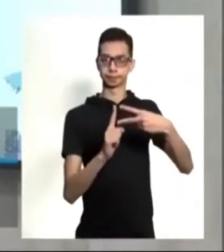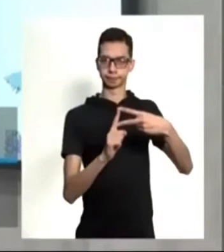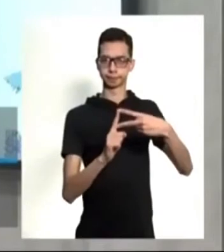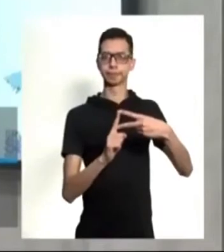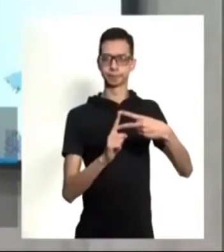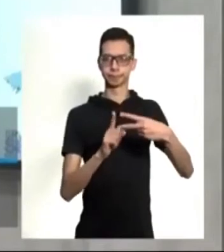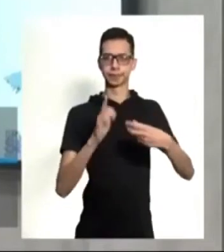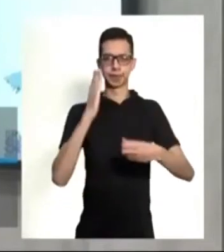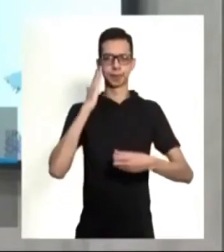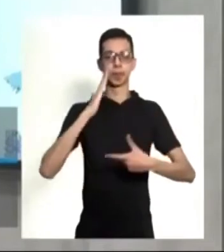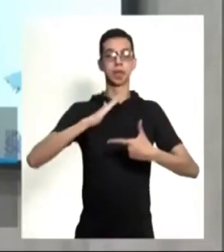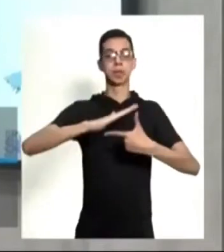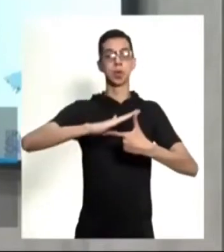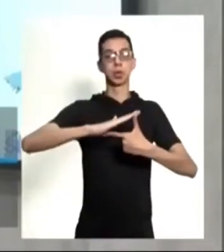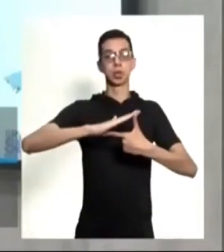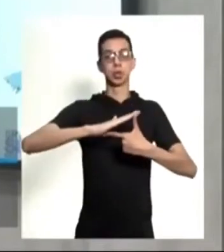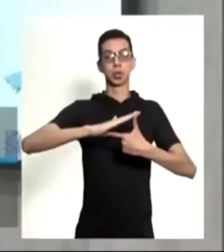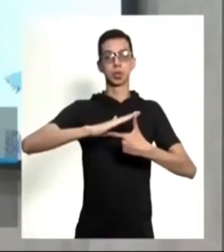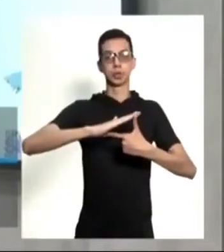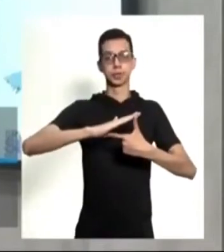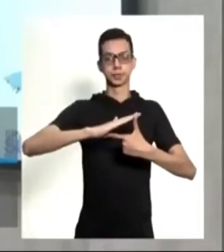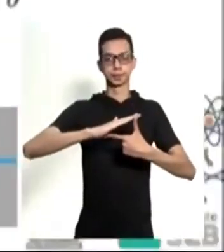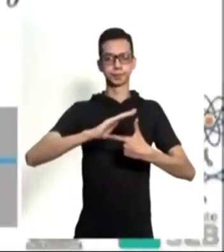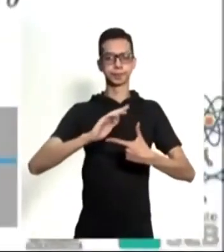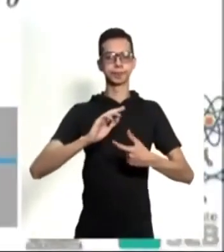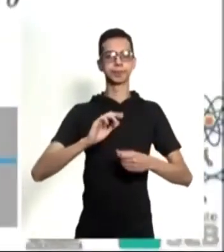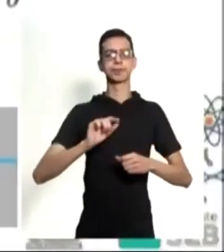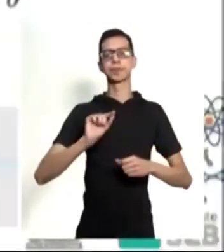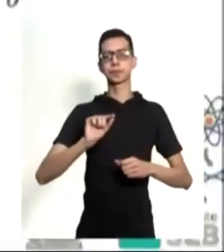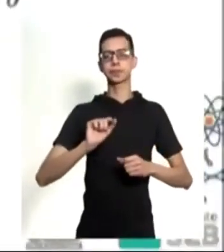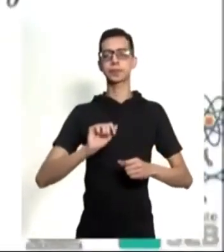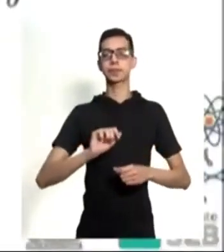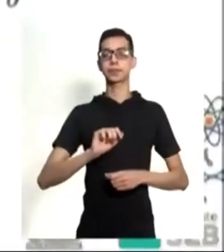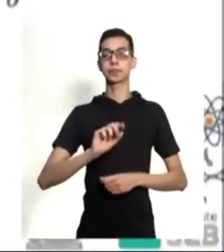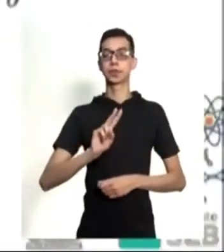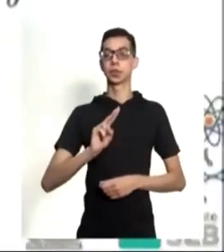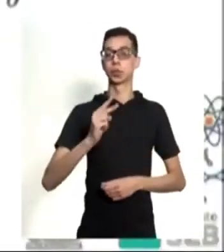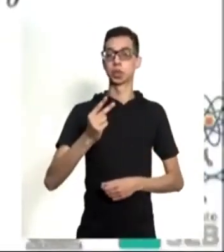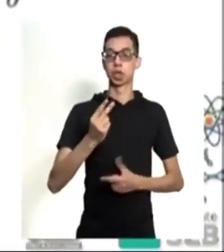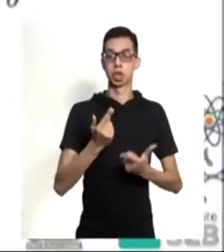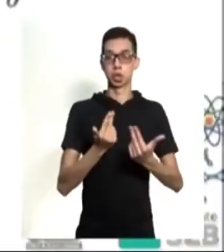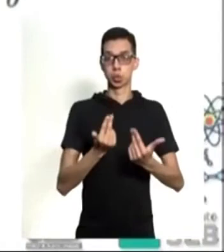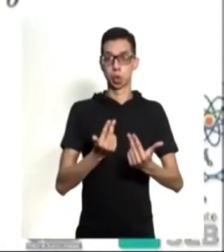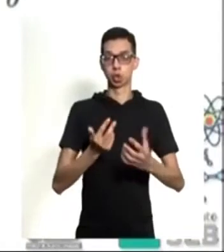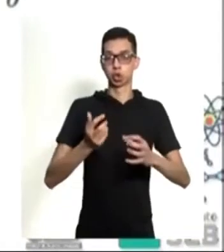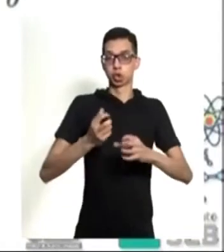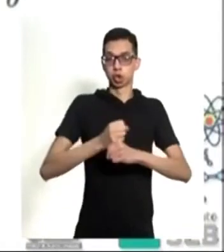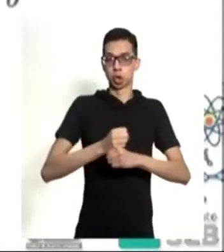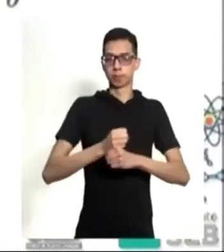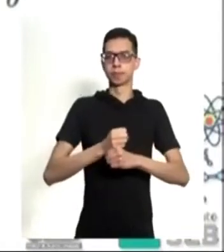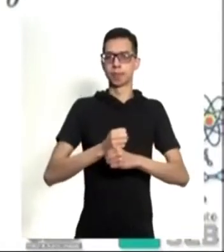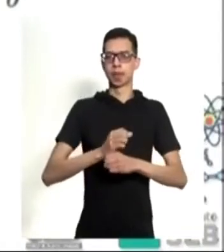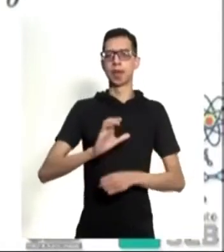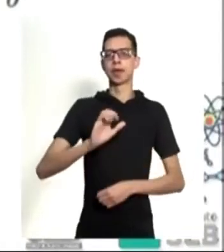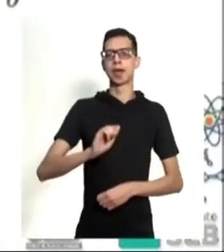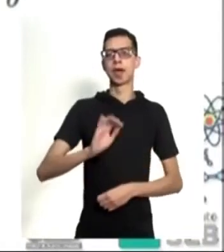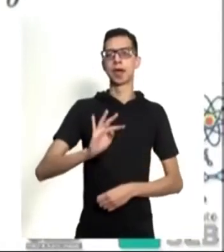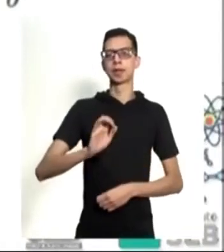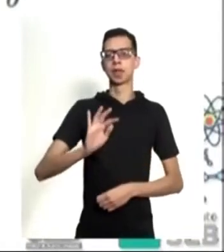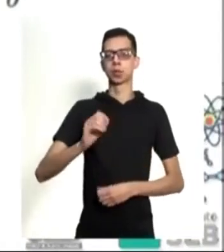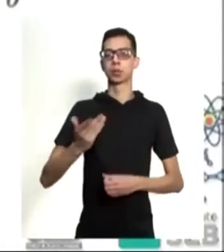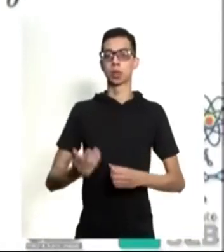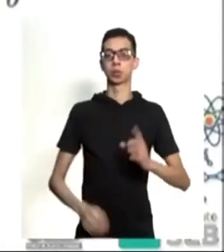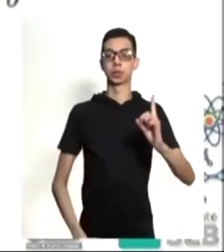Hipotenusa, Dzinho ao quadrado, é igual à soma dos quadrados dos catetos. Então ficou Dzinho, que é a diagonal da face,